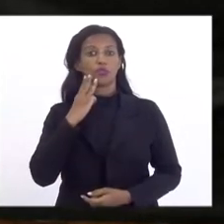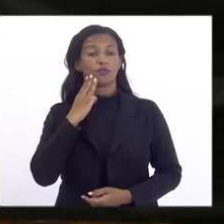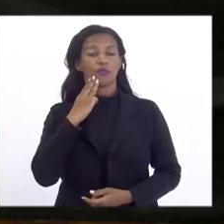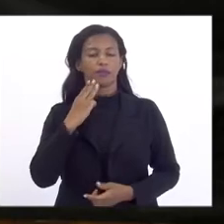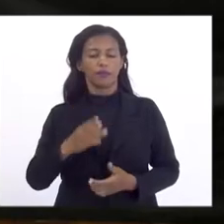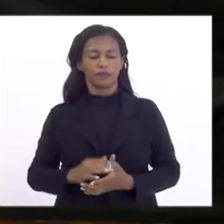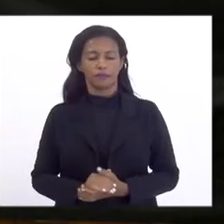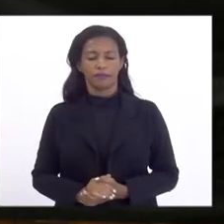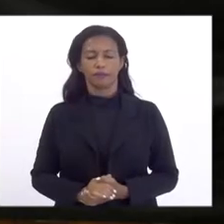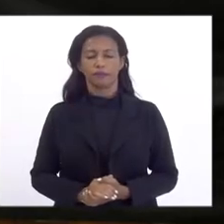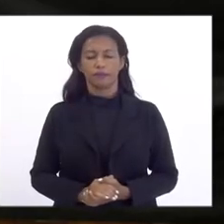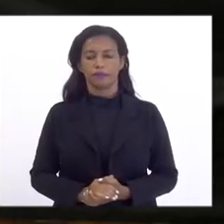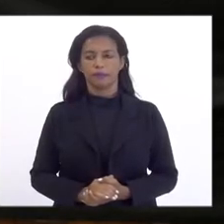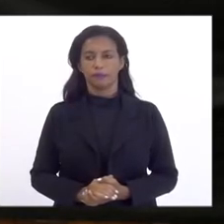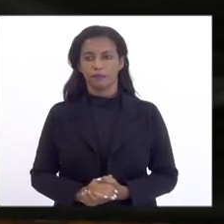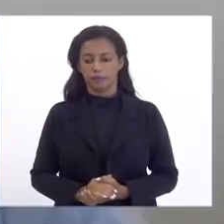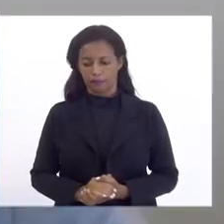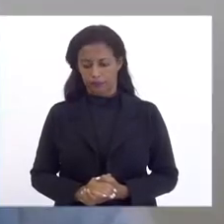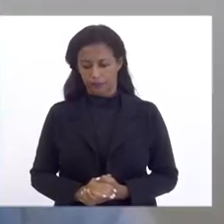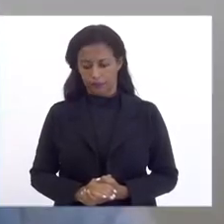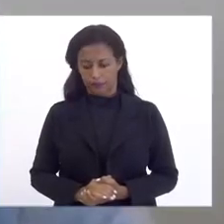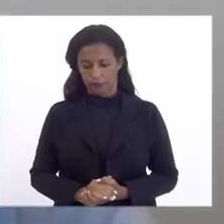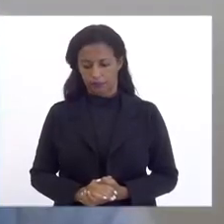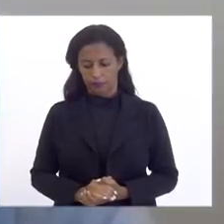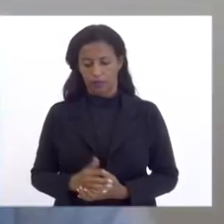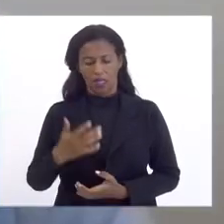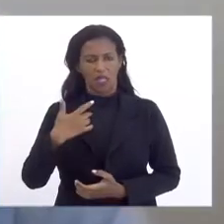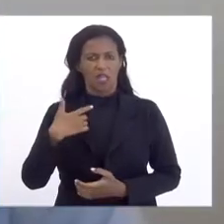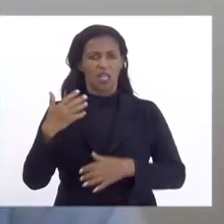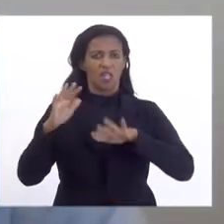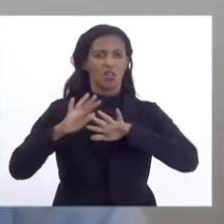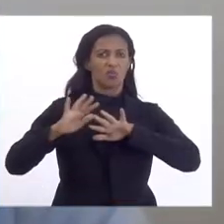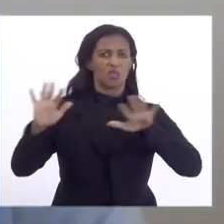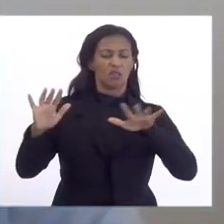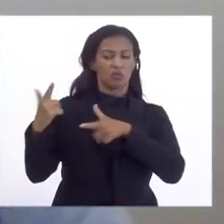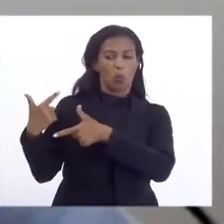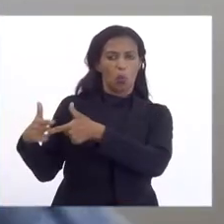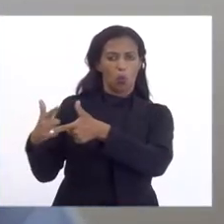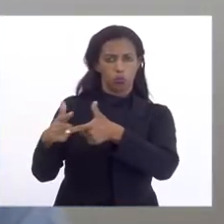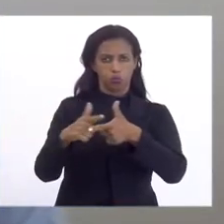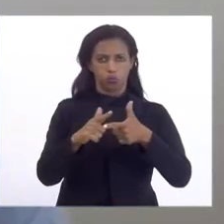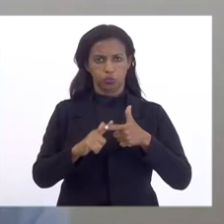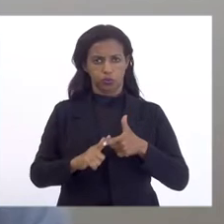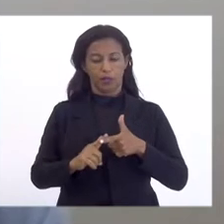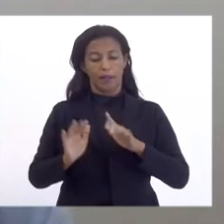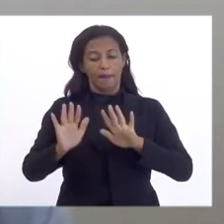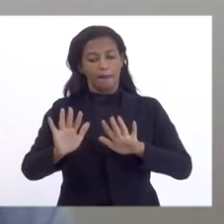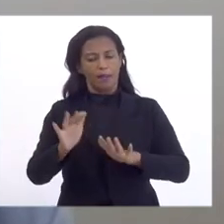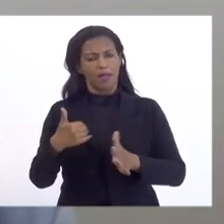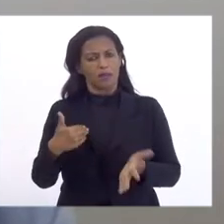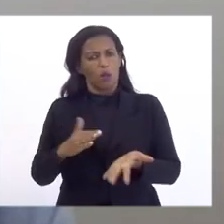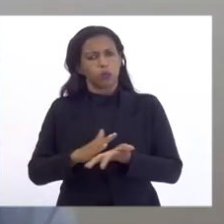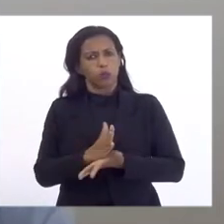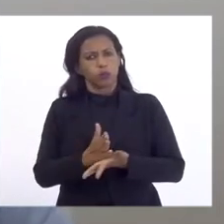Valdec. Olha, eu não quero fazer disso um cavalo de batalha, mas, assim,